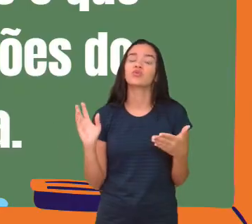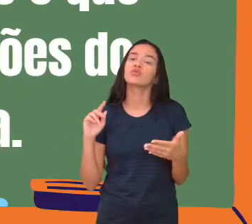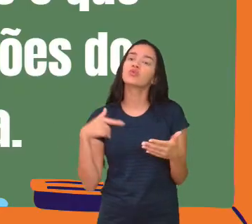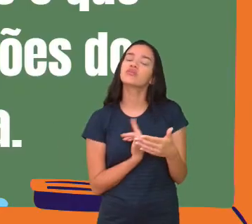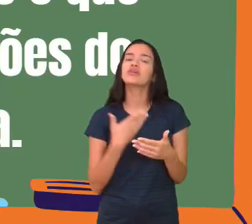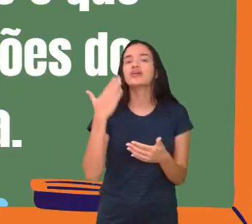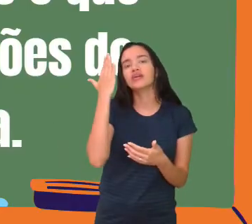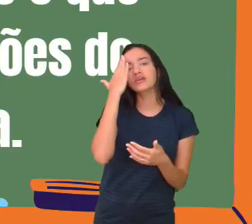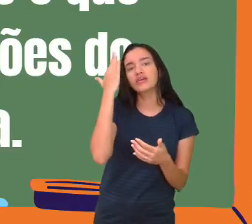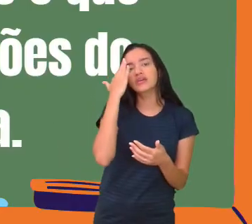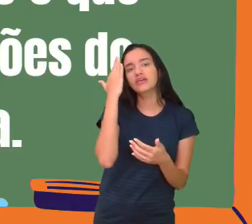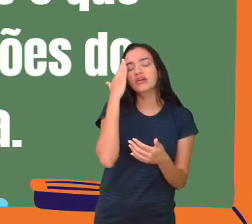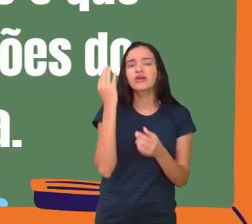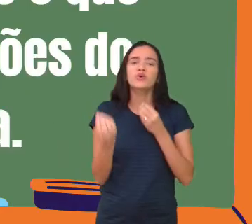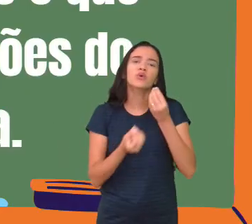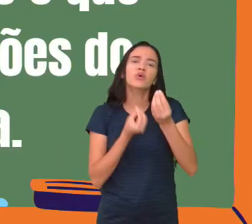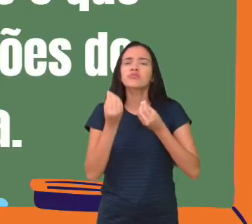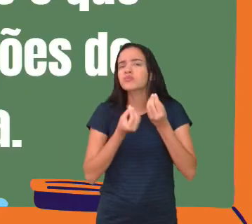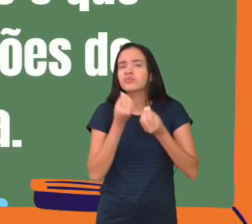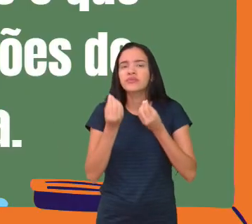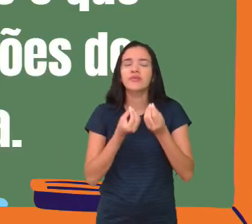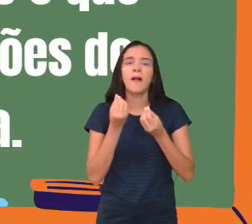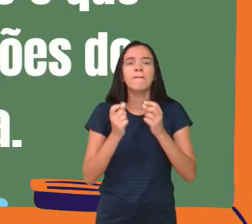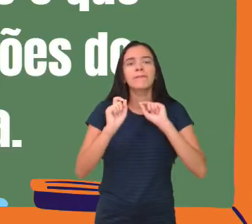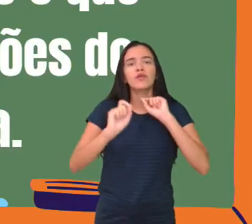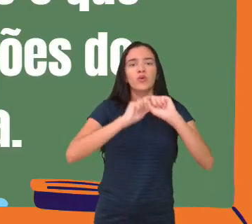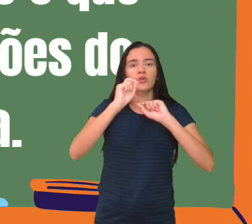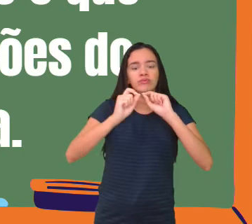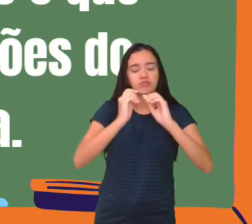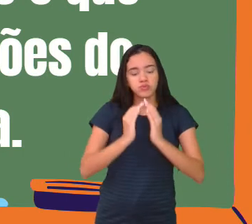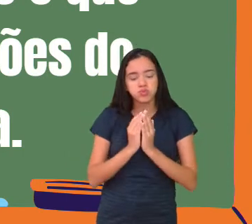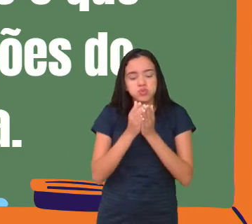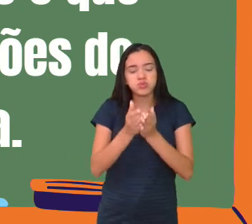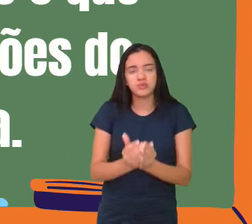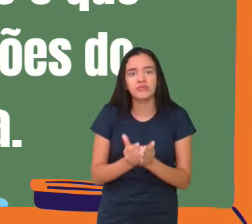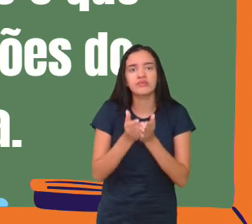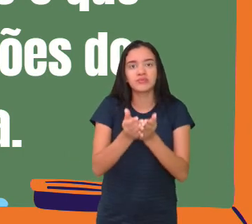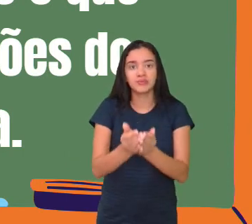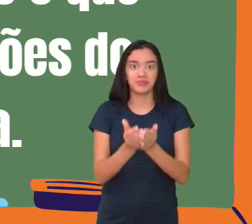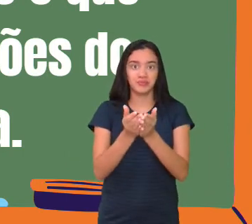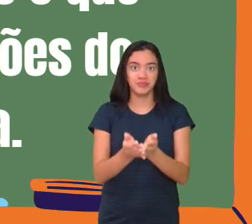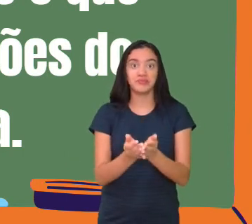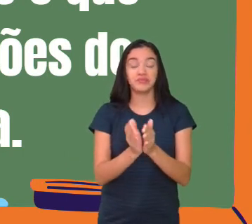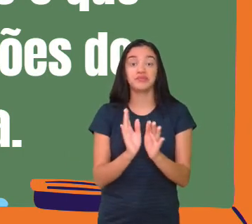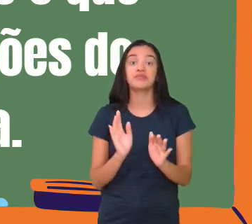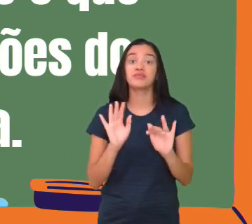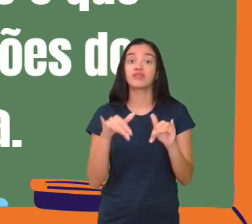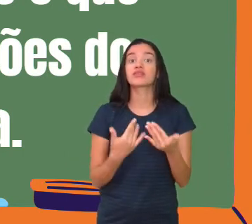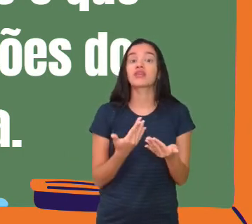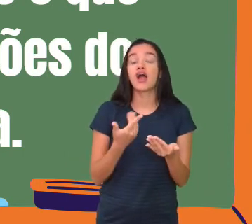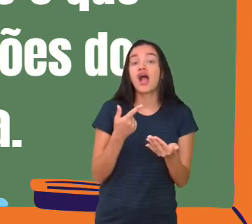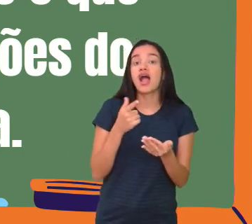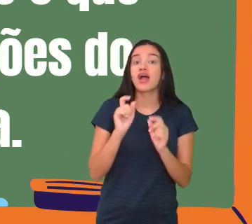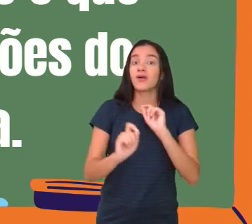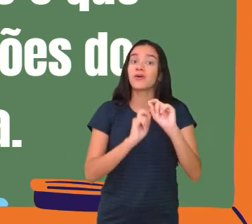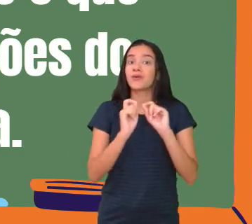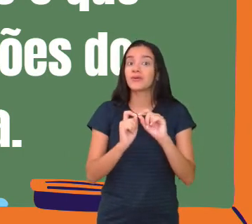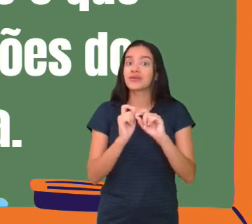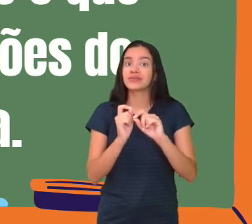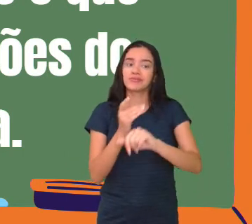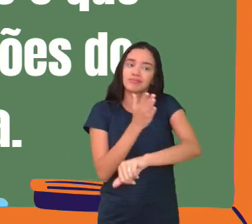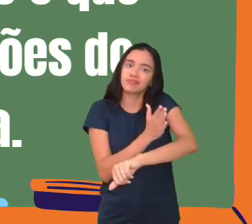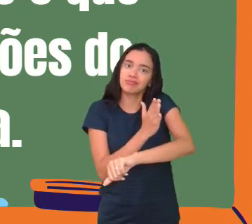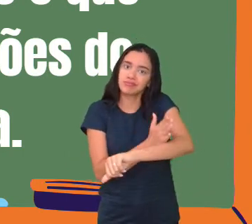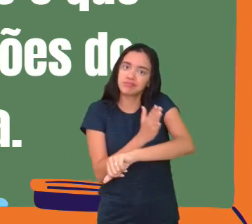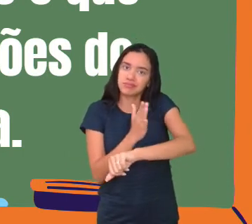entender como ocorreram e o que foram as grandes navegações do início da Era Moderna. A gente vai falar sobre